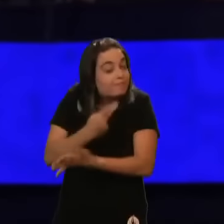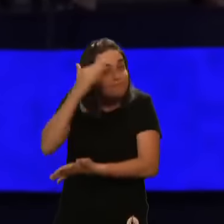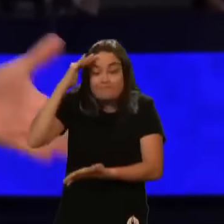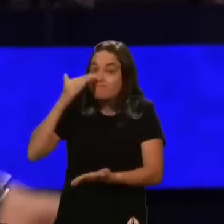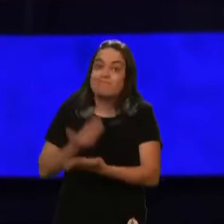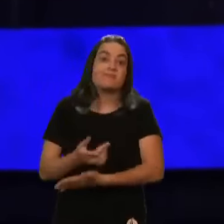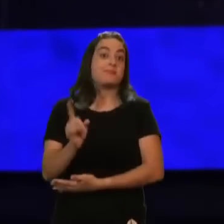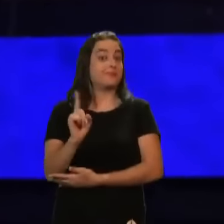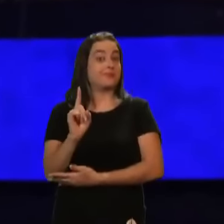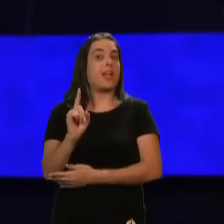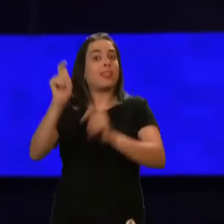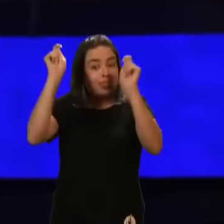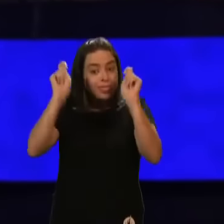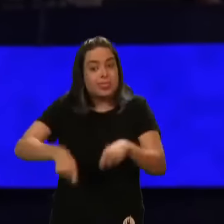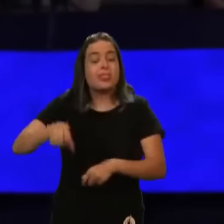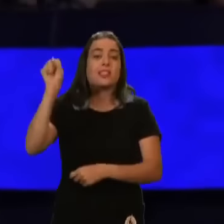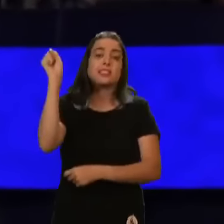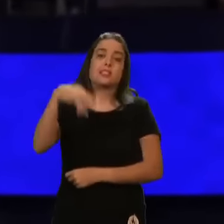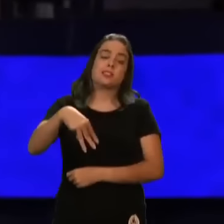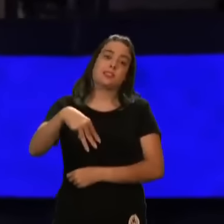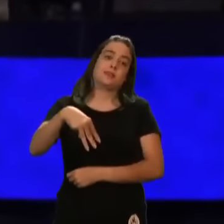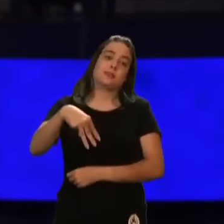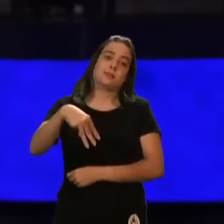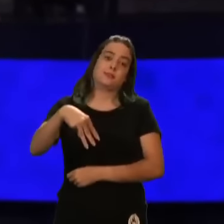vida. Mas pode!